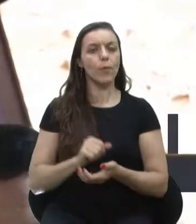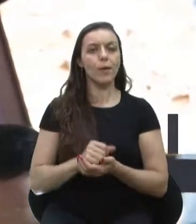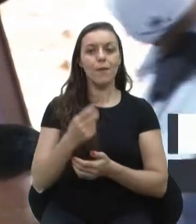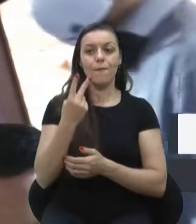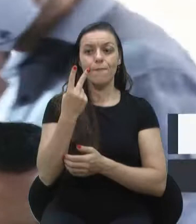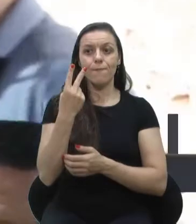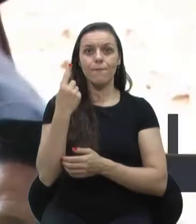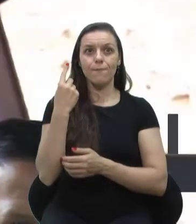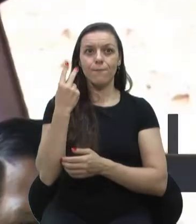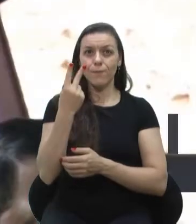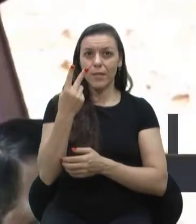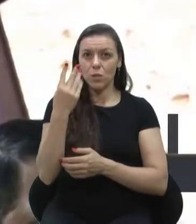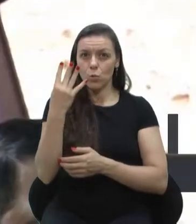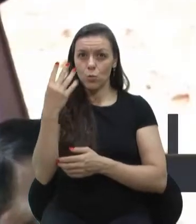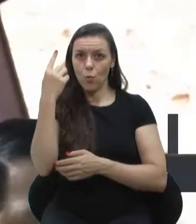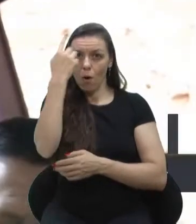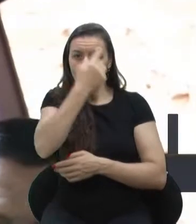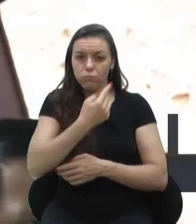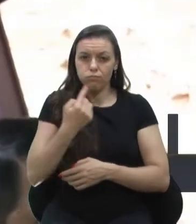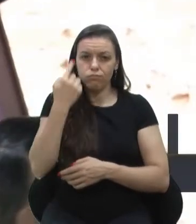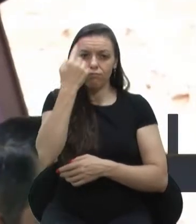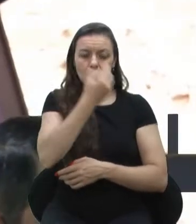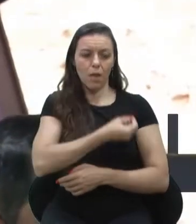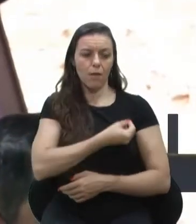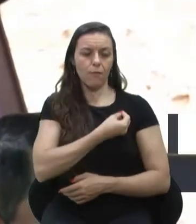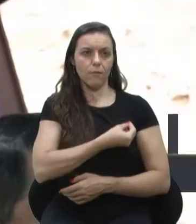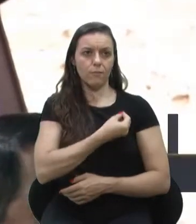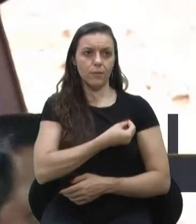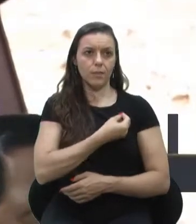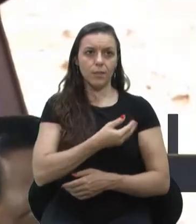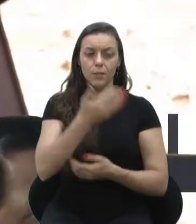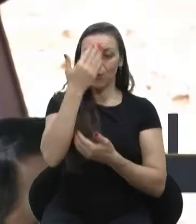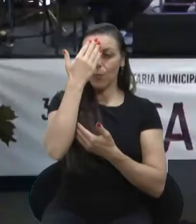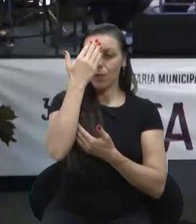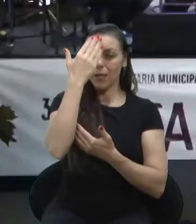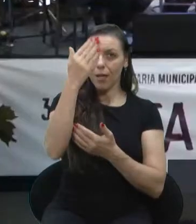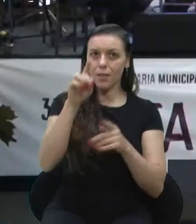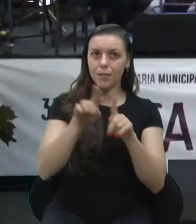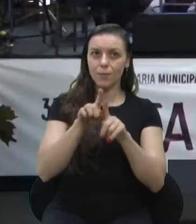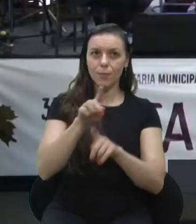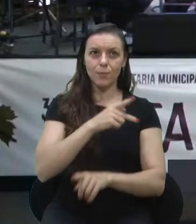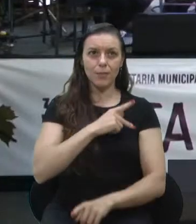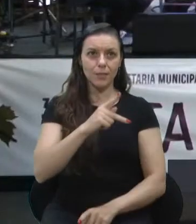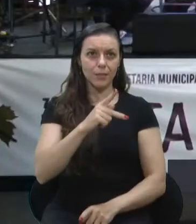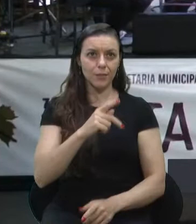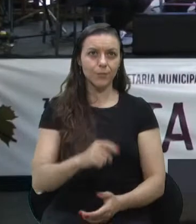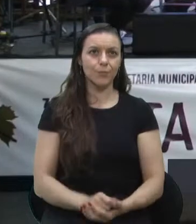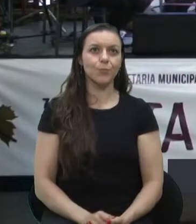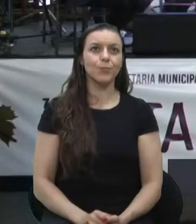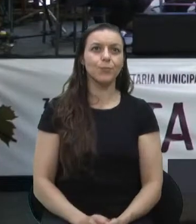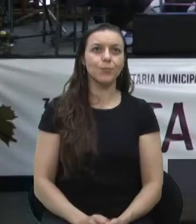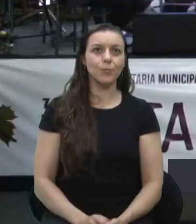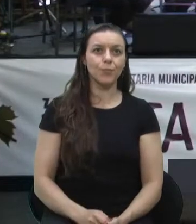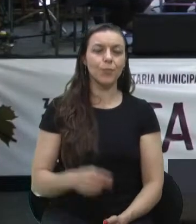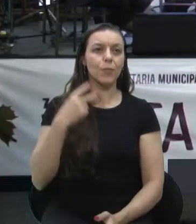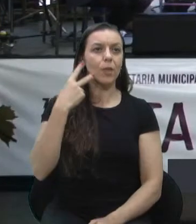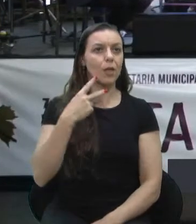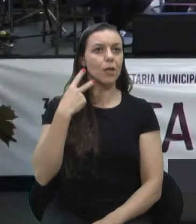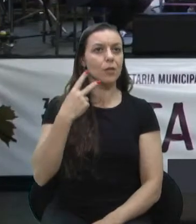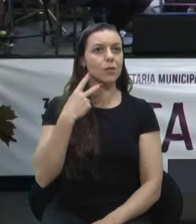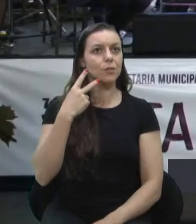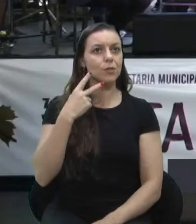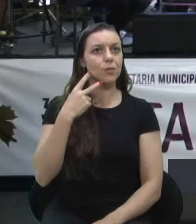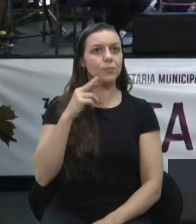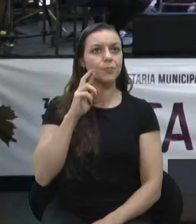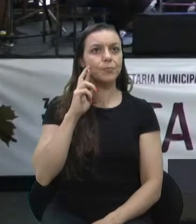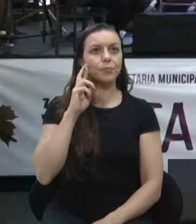horas por dia em nossas vidas. Muito obrigado mesmo, obrigado, senhor presidente. Obrigada, vereador Obrigada, vereador Bortola, vereadora Marisol, em seguida, vereador Renato